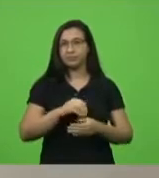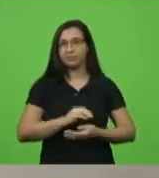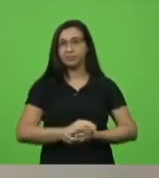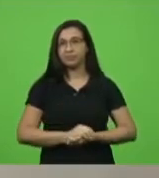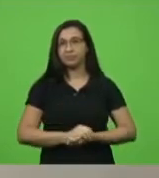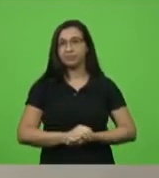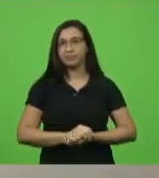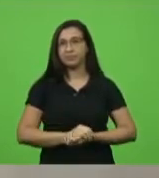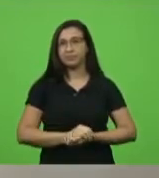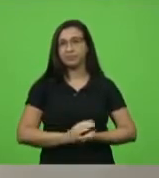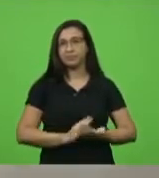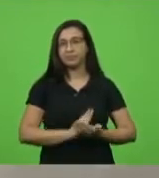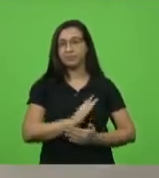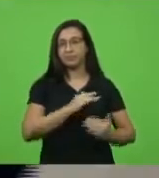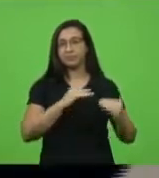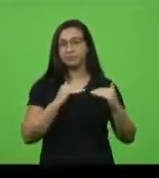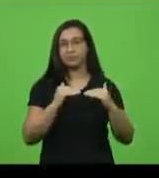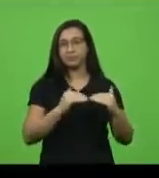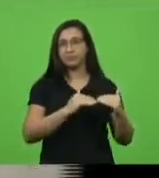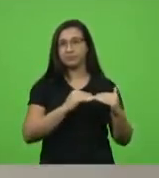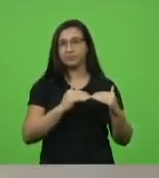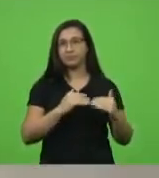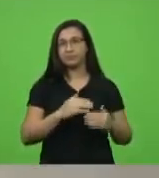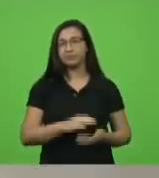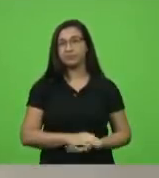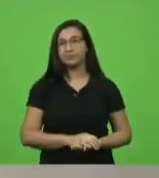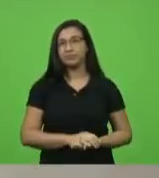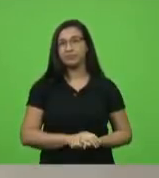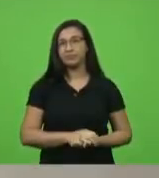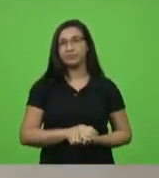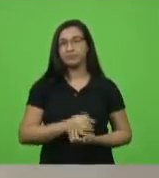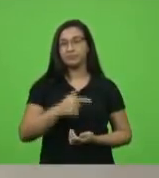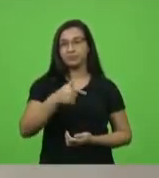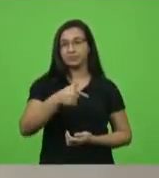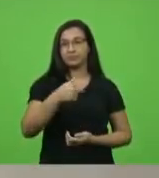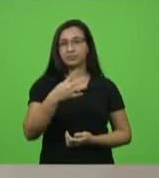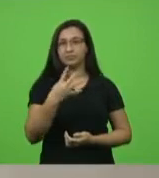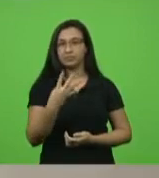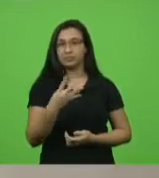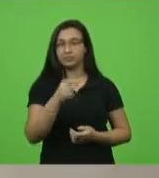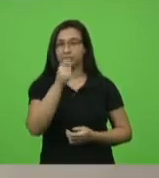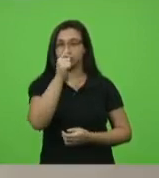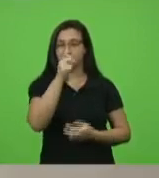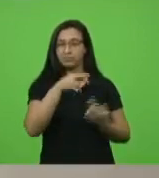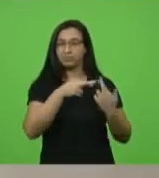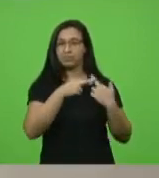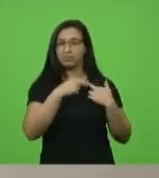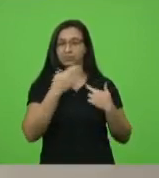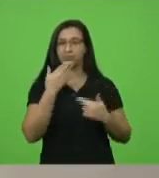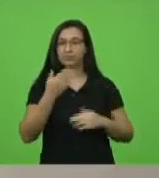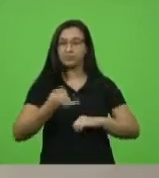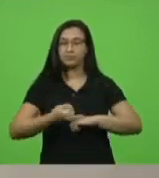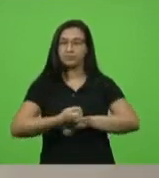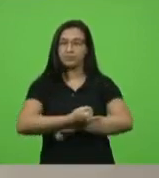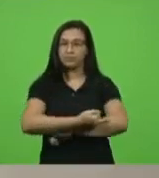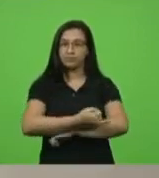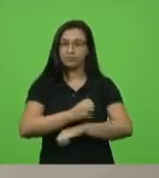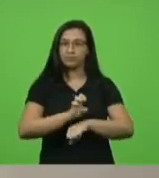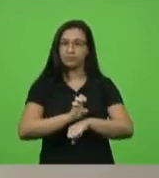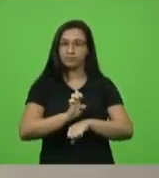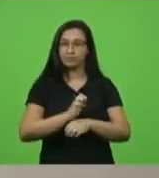encontra. Aprovado por unanimidade. Pedido de informação 74, autor, deputado João Amin, solicitando ao secretário de Estado da Infraestrutura